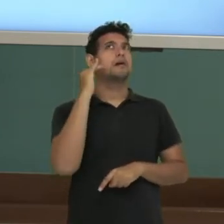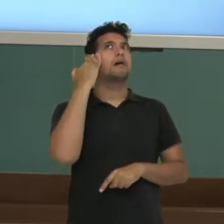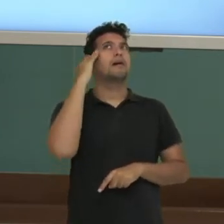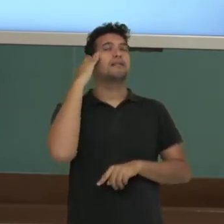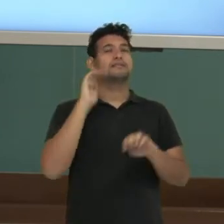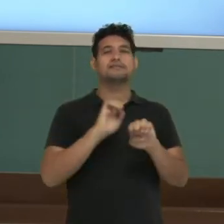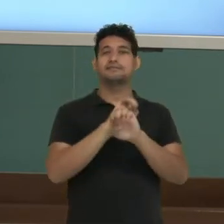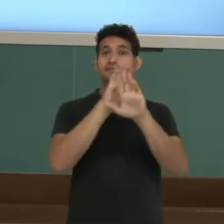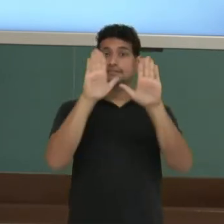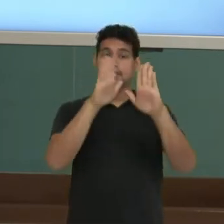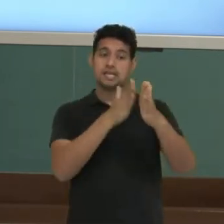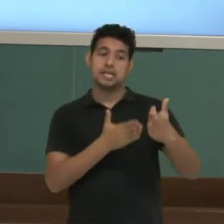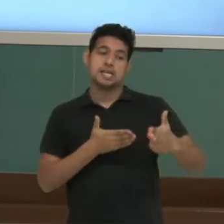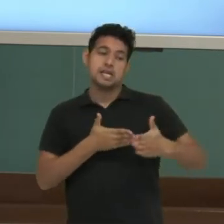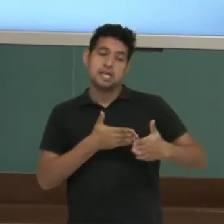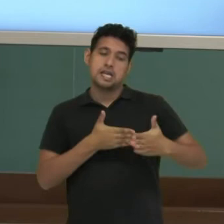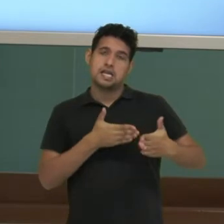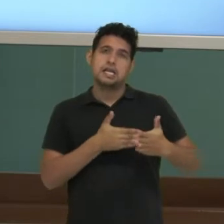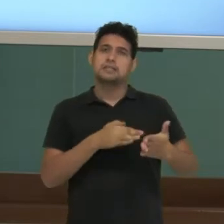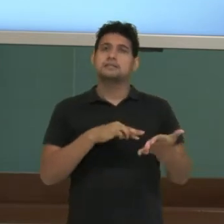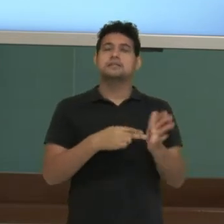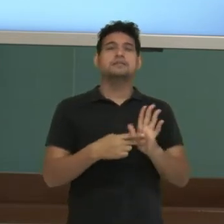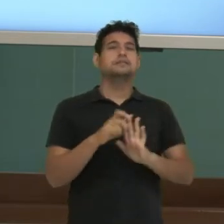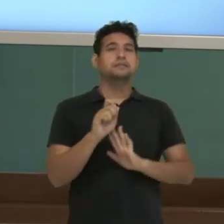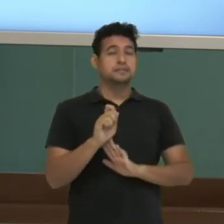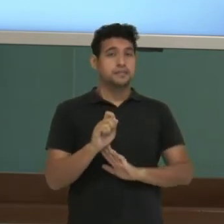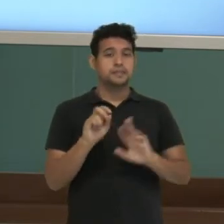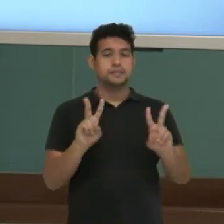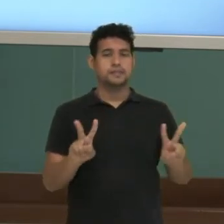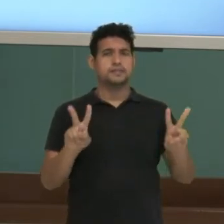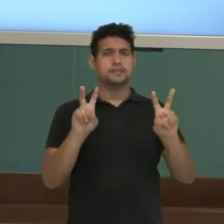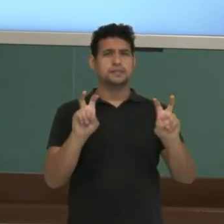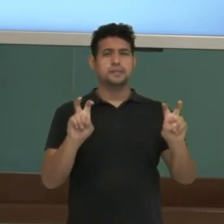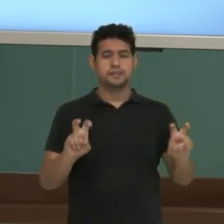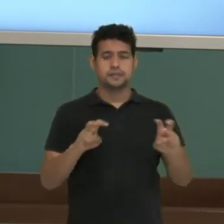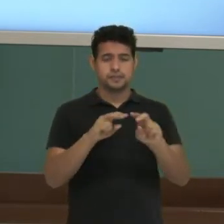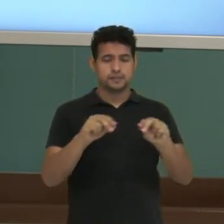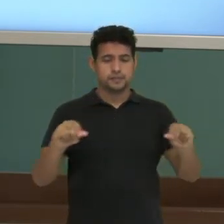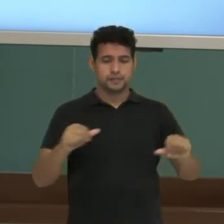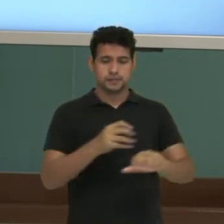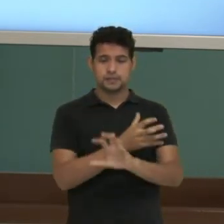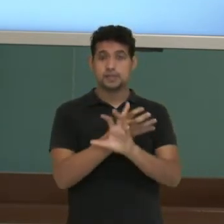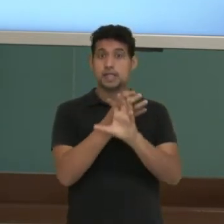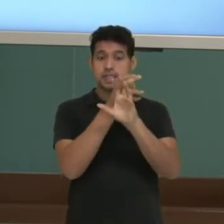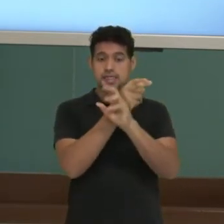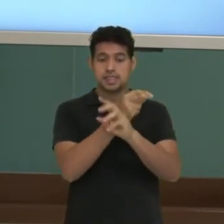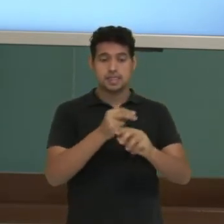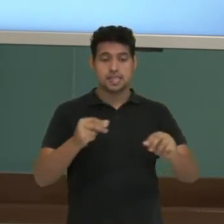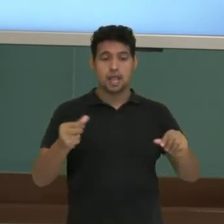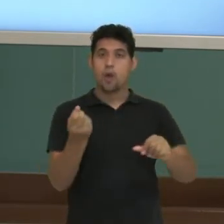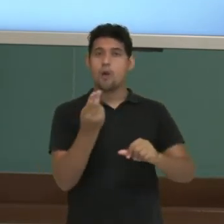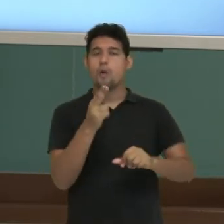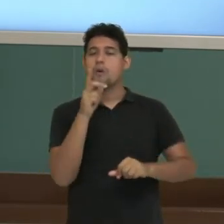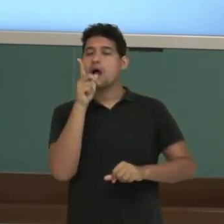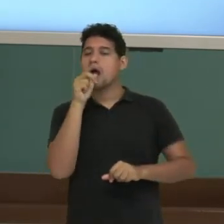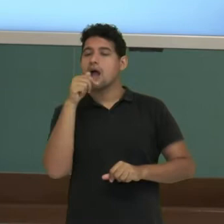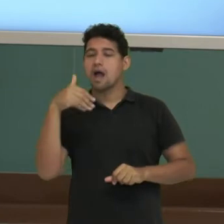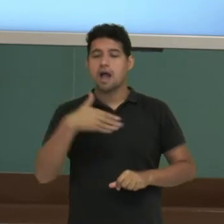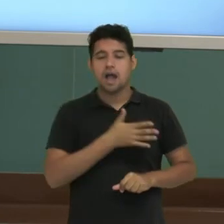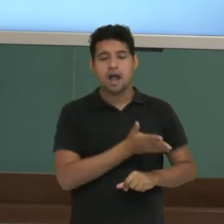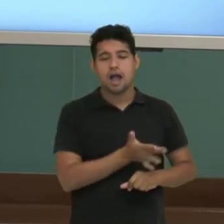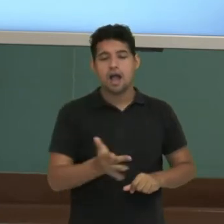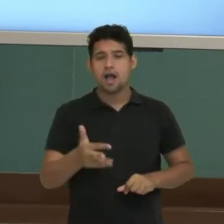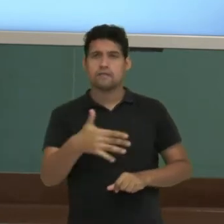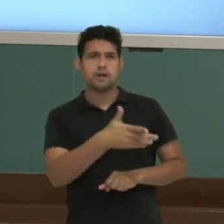como fronteiras, obviamente, são as questões territoriais enquanto terra ou água. Isso também